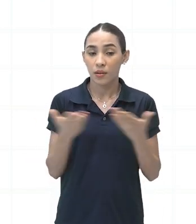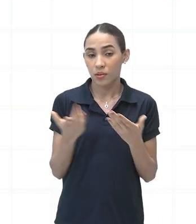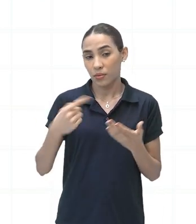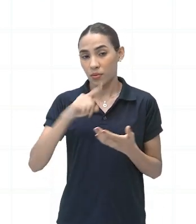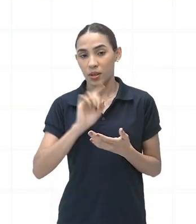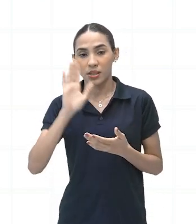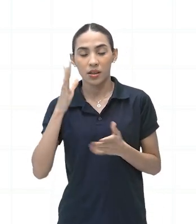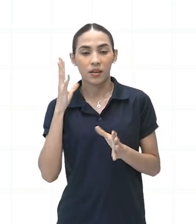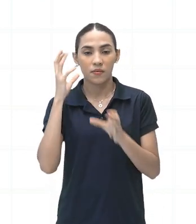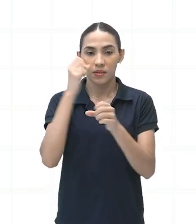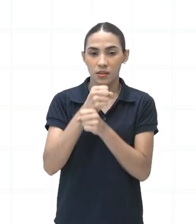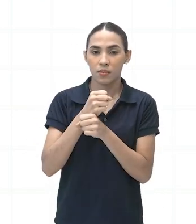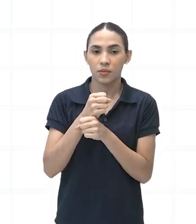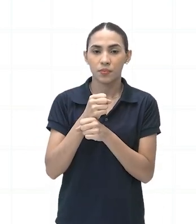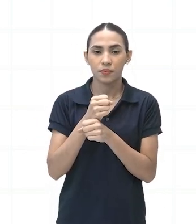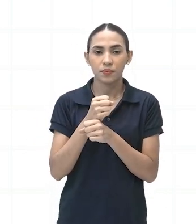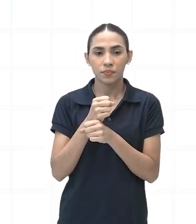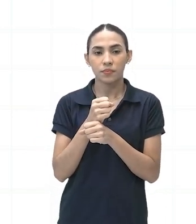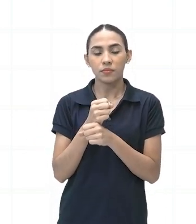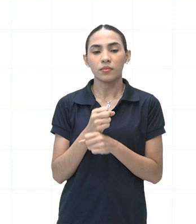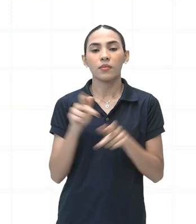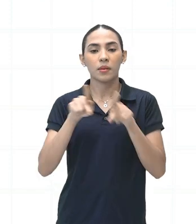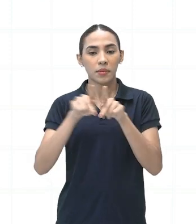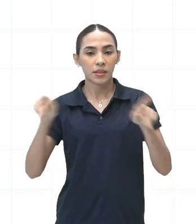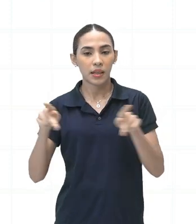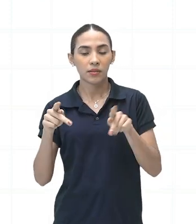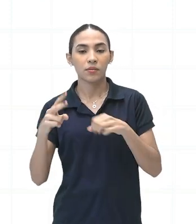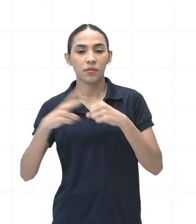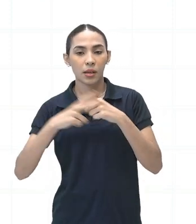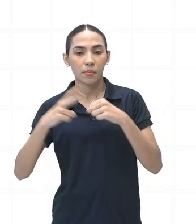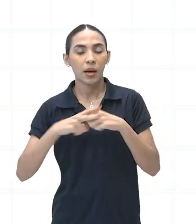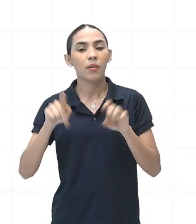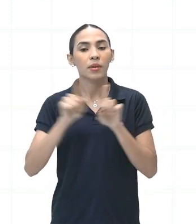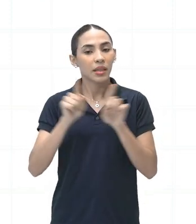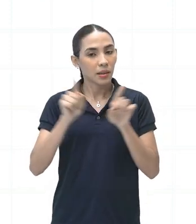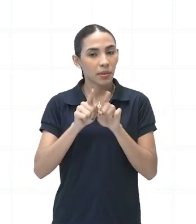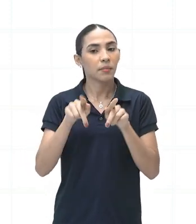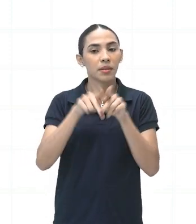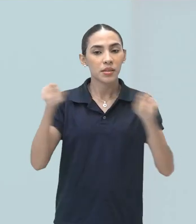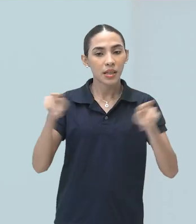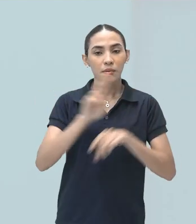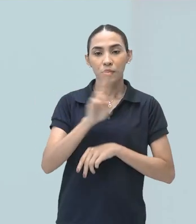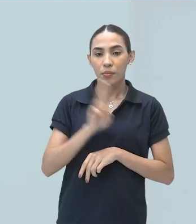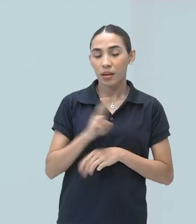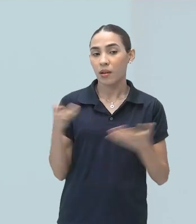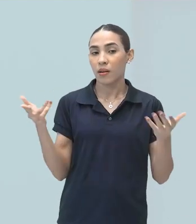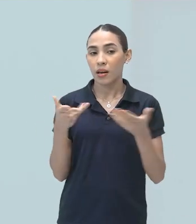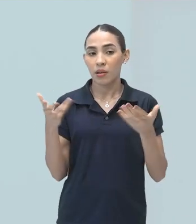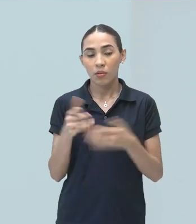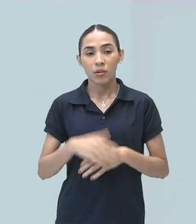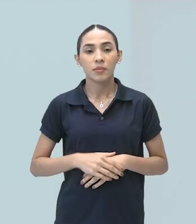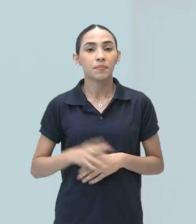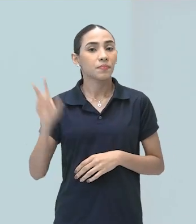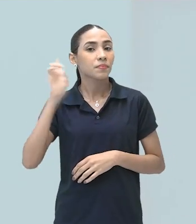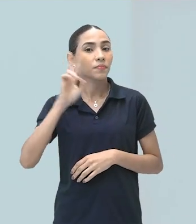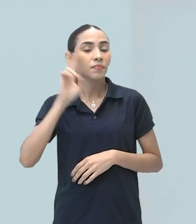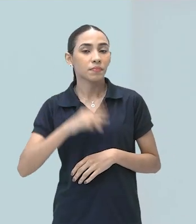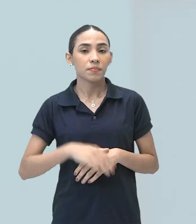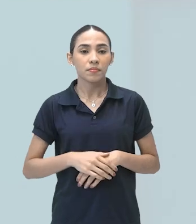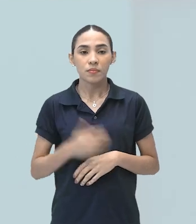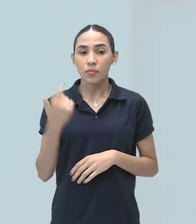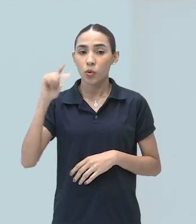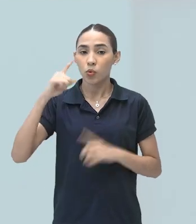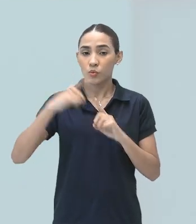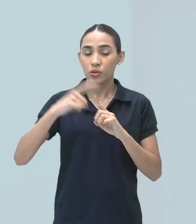já revisou o predicado verbal e o predicado nominal, vamos agora retomar o último